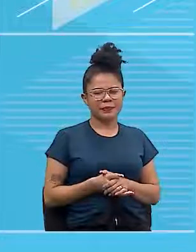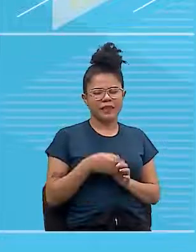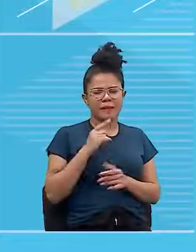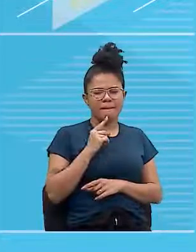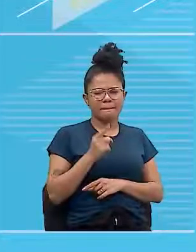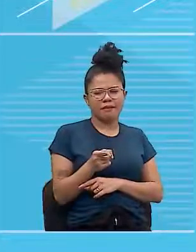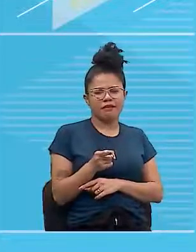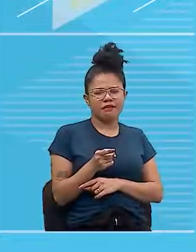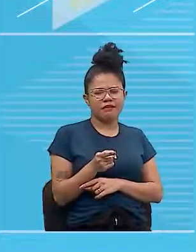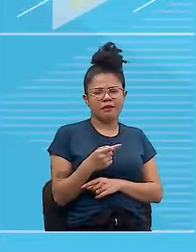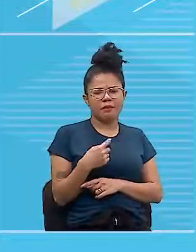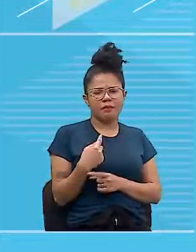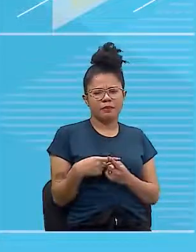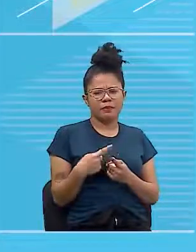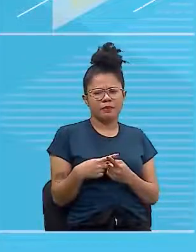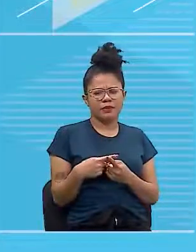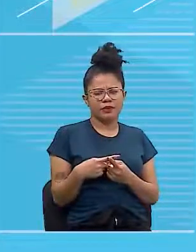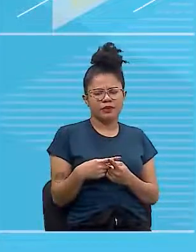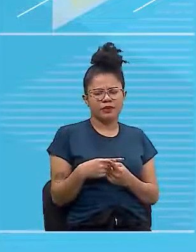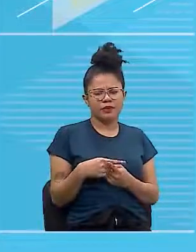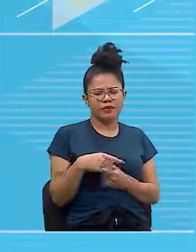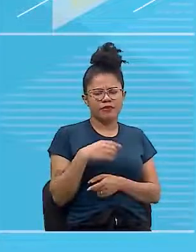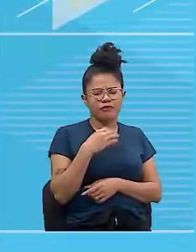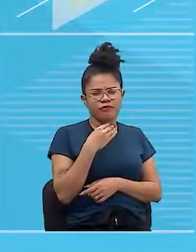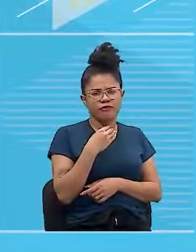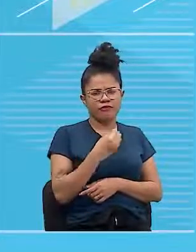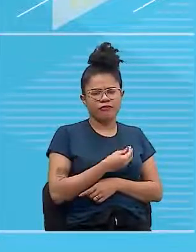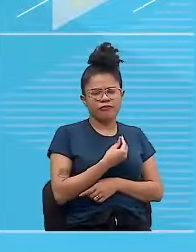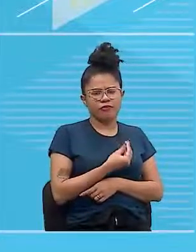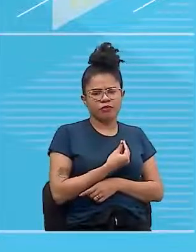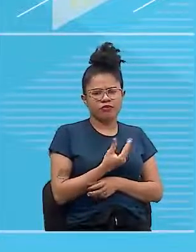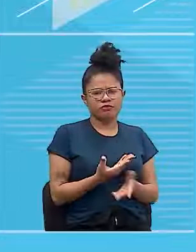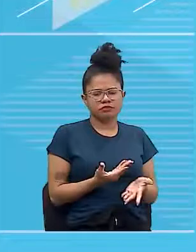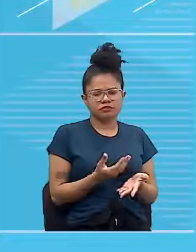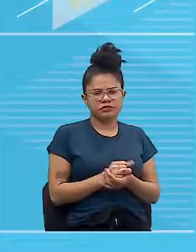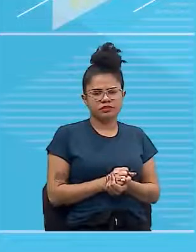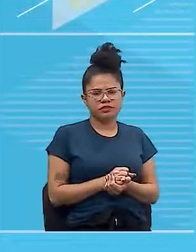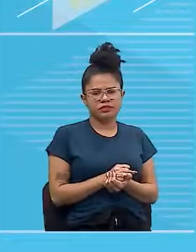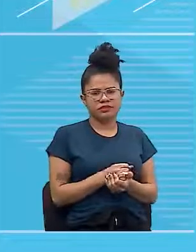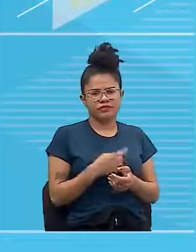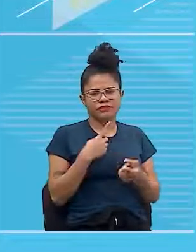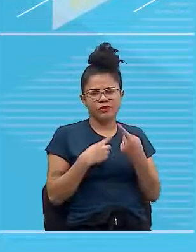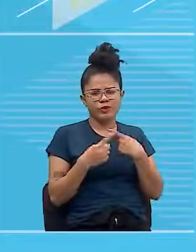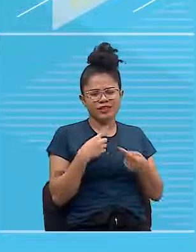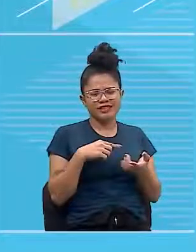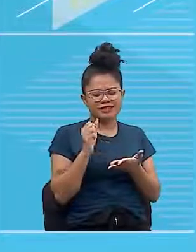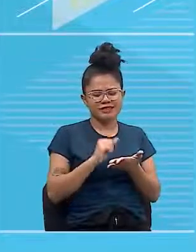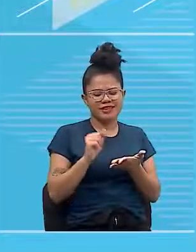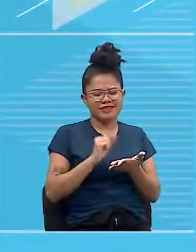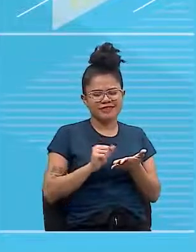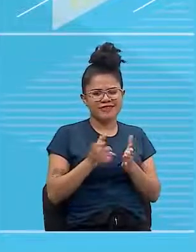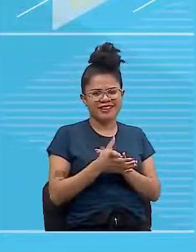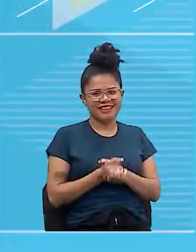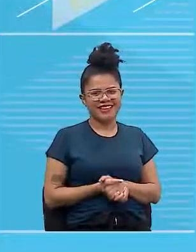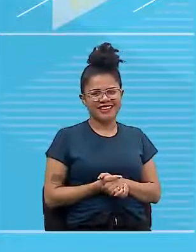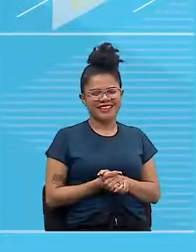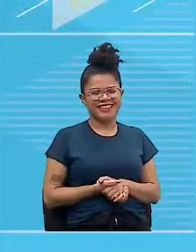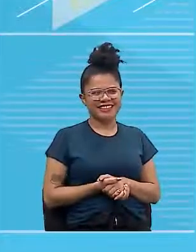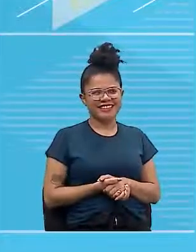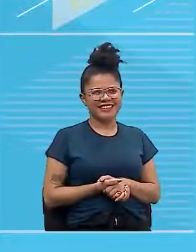escrever quê que vocês acham gente Tio foi feio que que você acha Rapaz agora agora vê